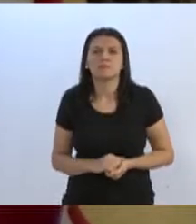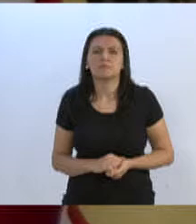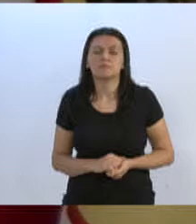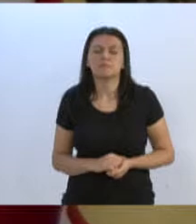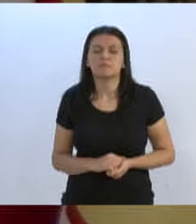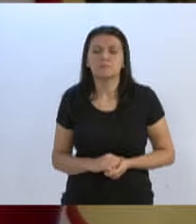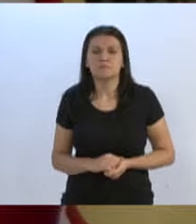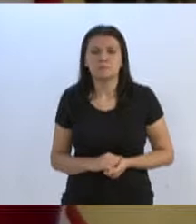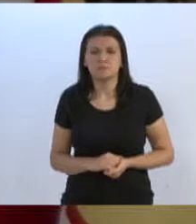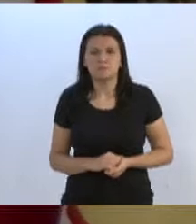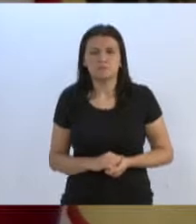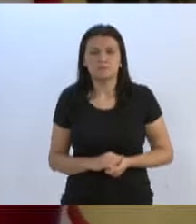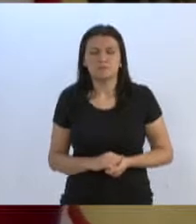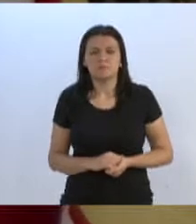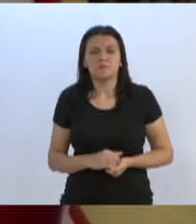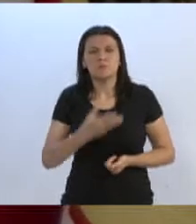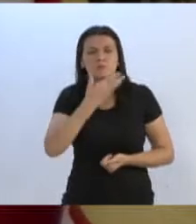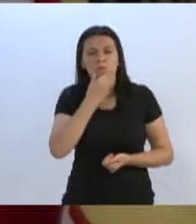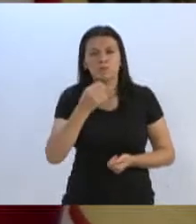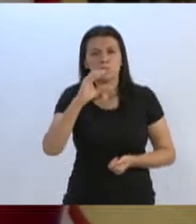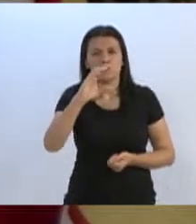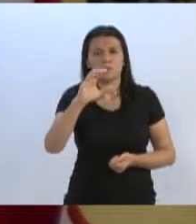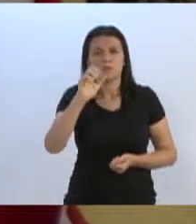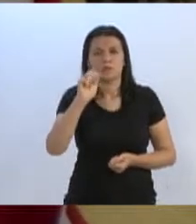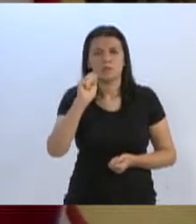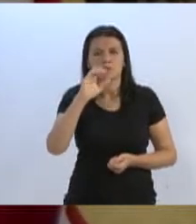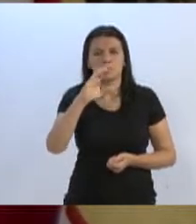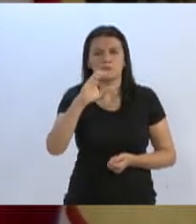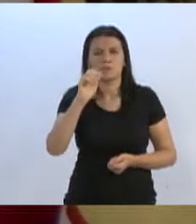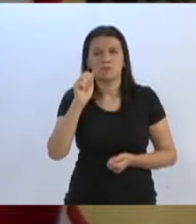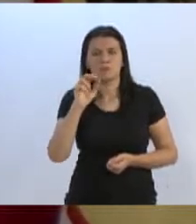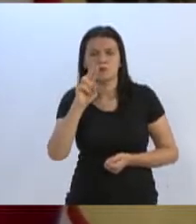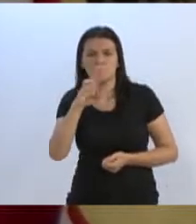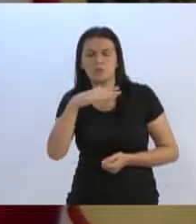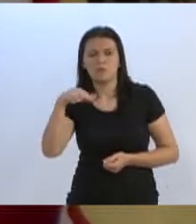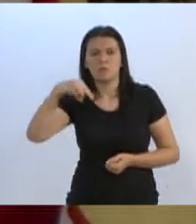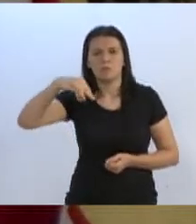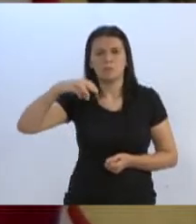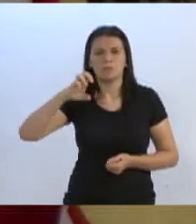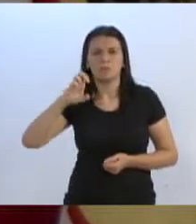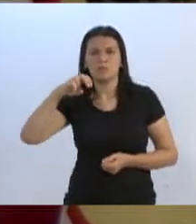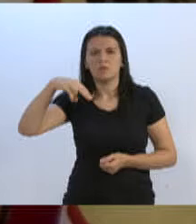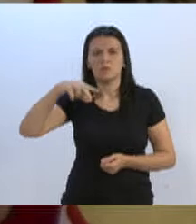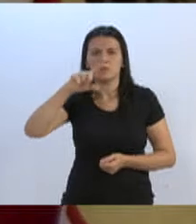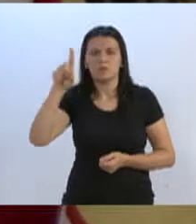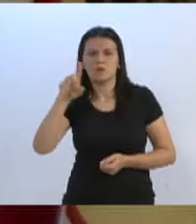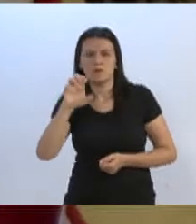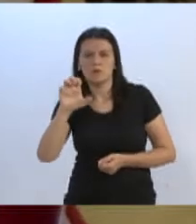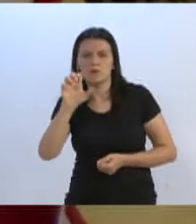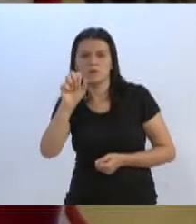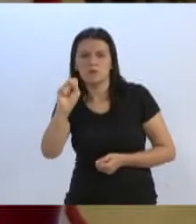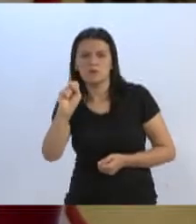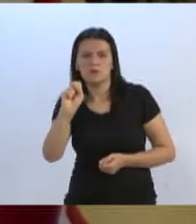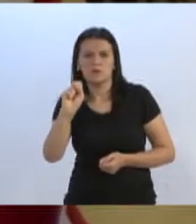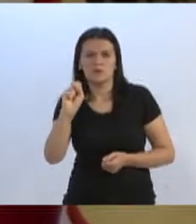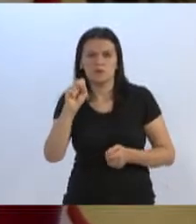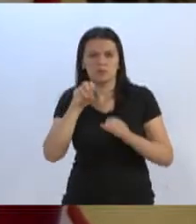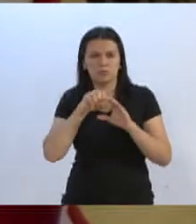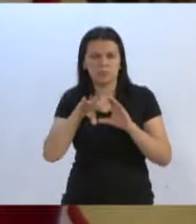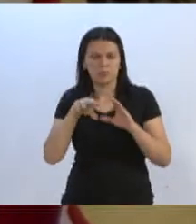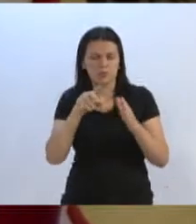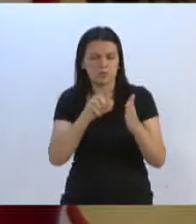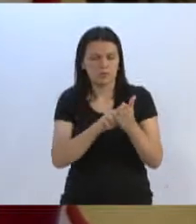o senhor Cacau Menezes publicou no Diário Catarinense, e aí a contaminação na mídia